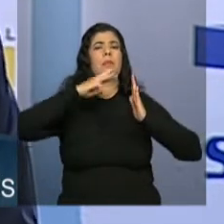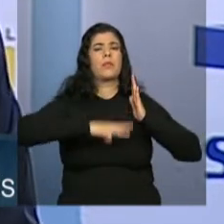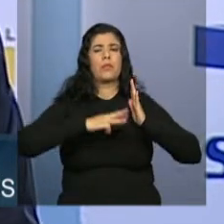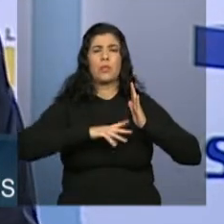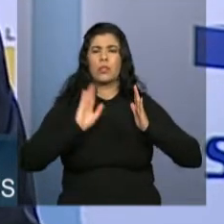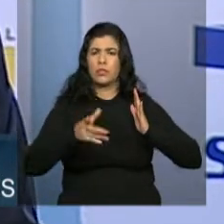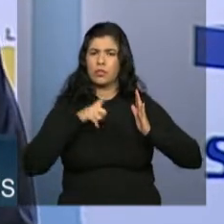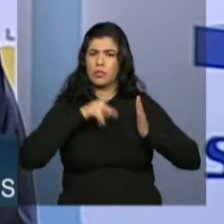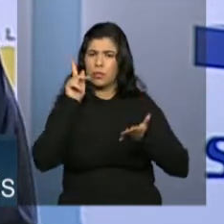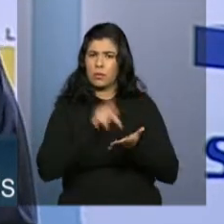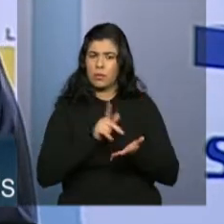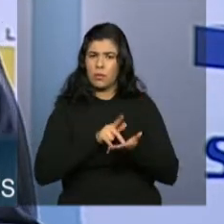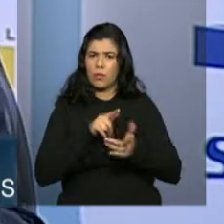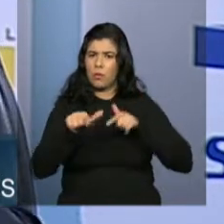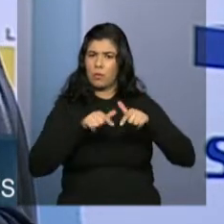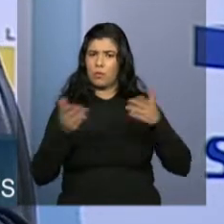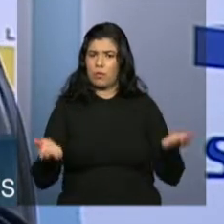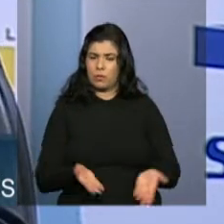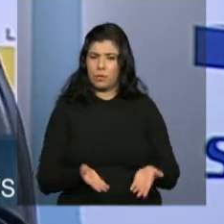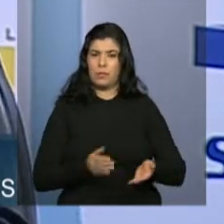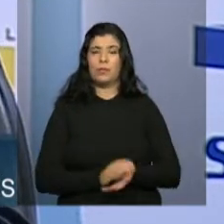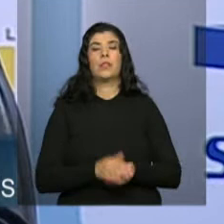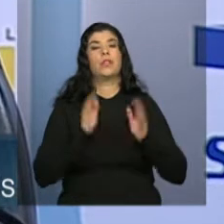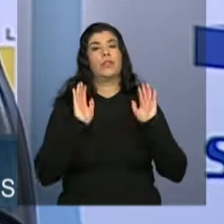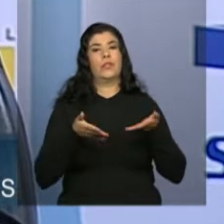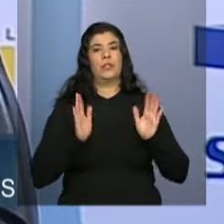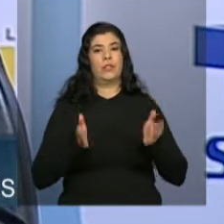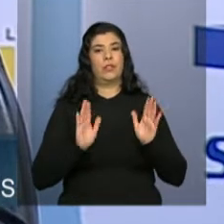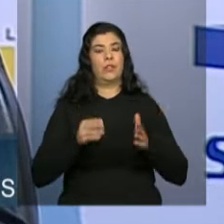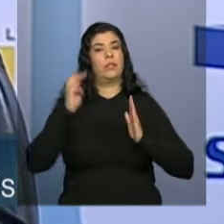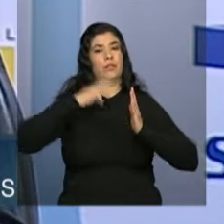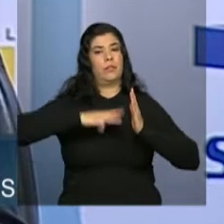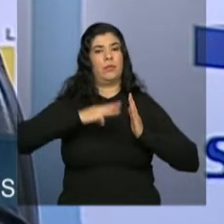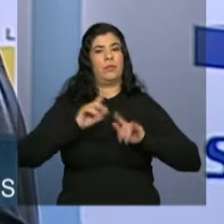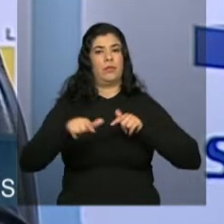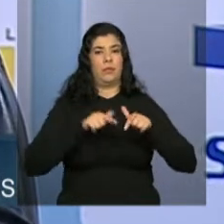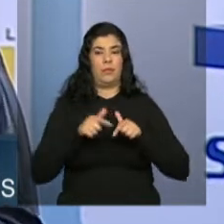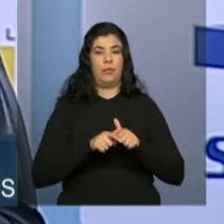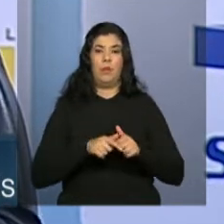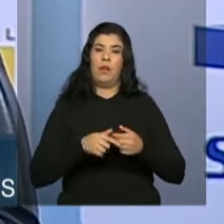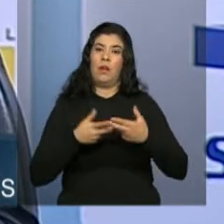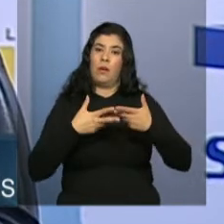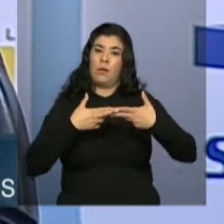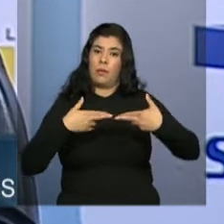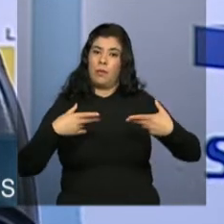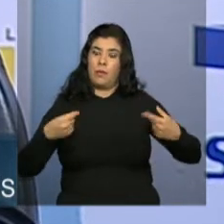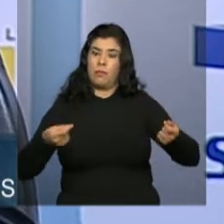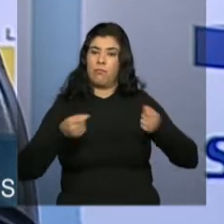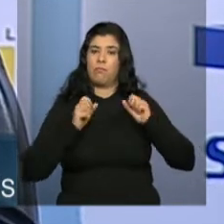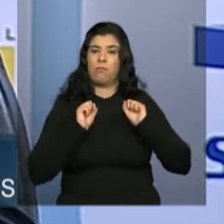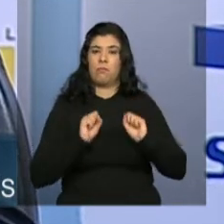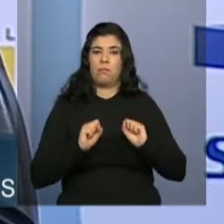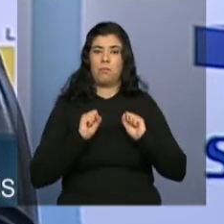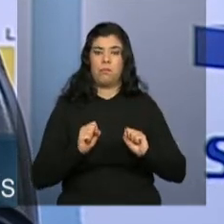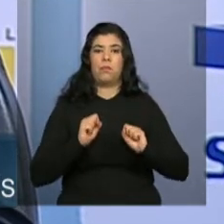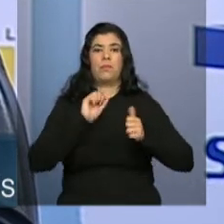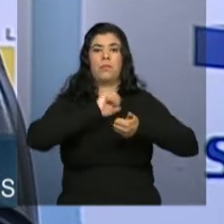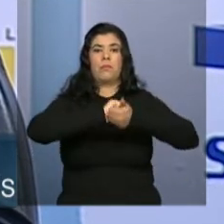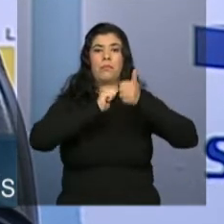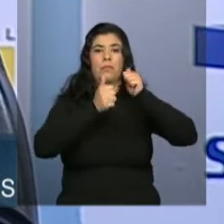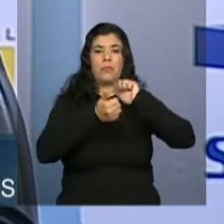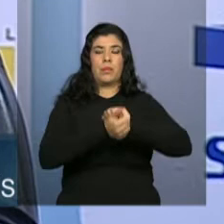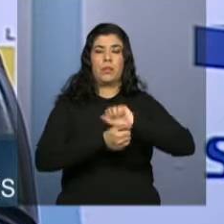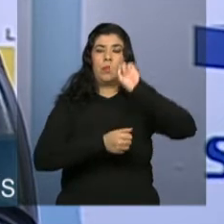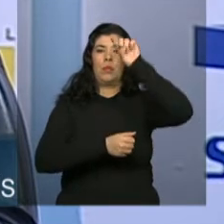febre essa metodologia é aplicada agora em alguns aspectos dela é que só podem ser aplicado os